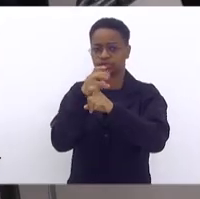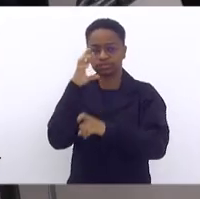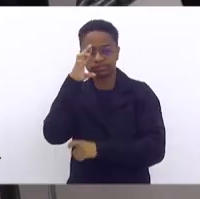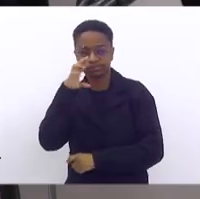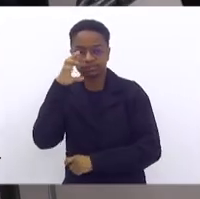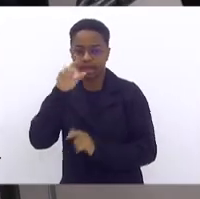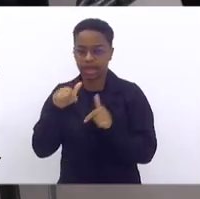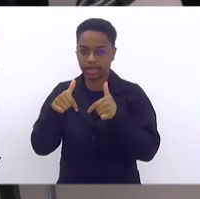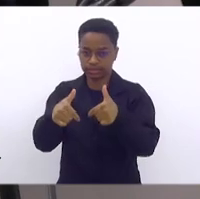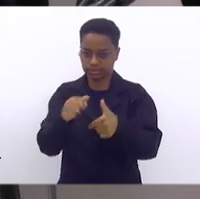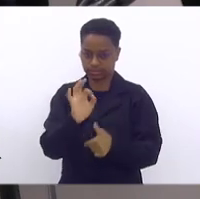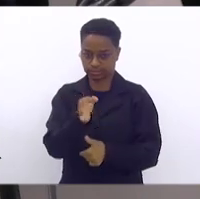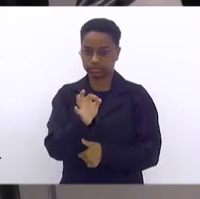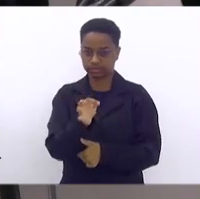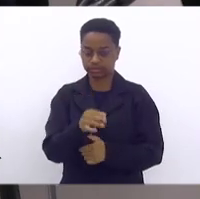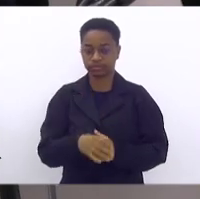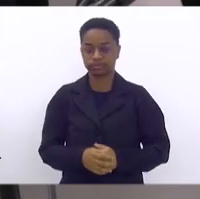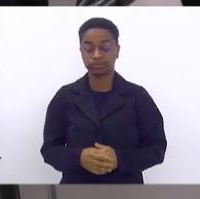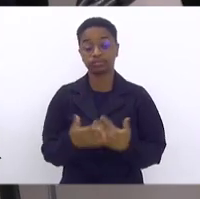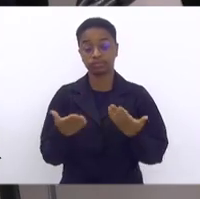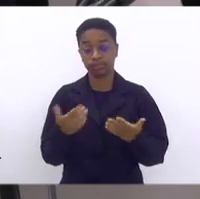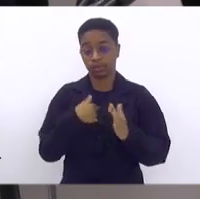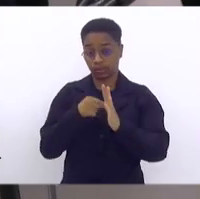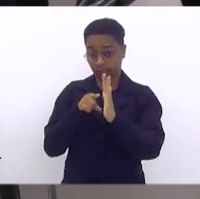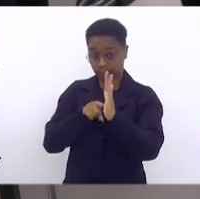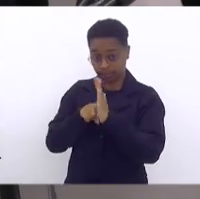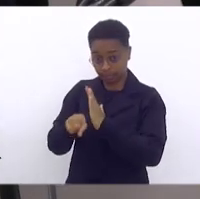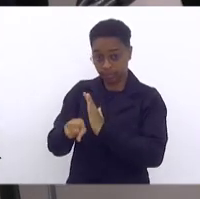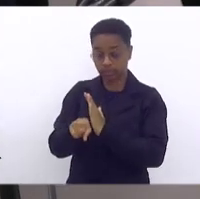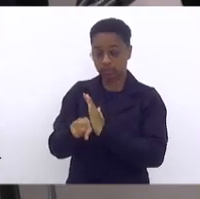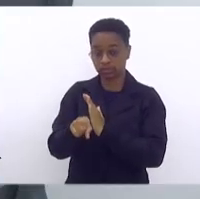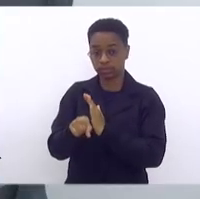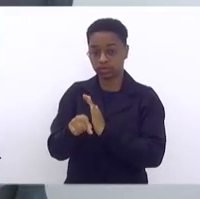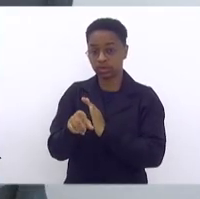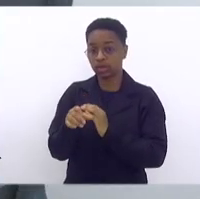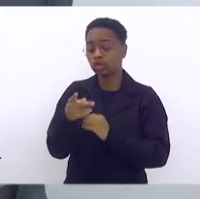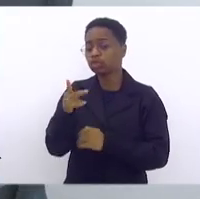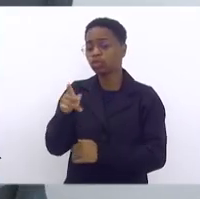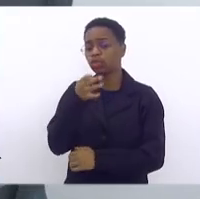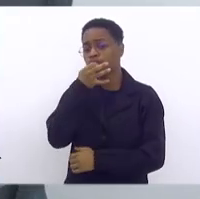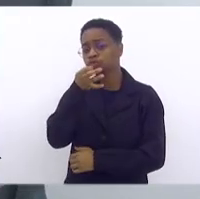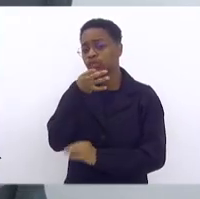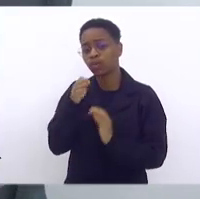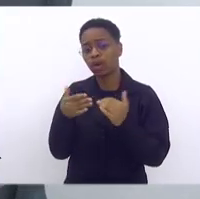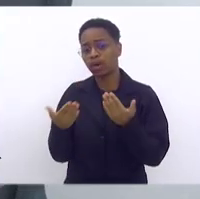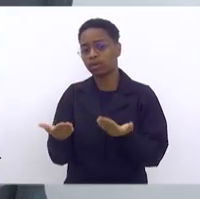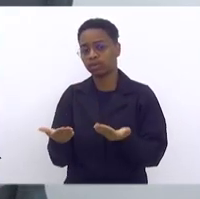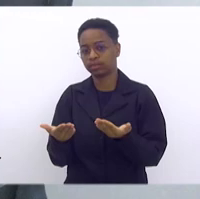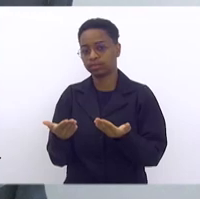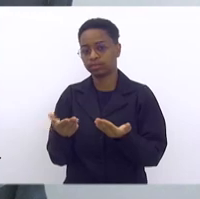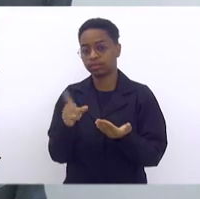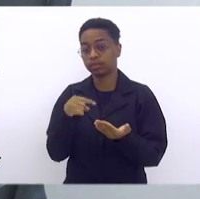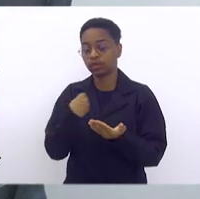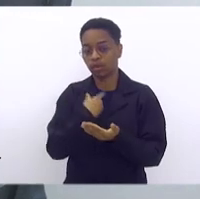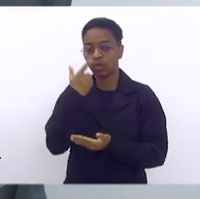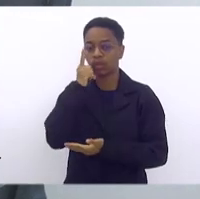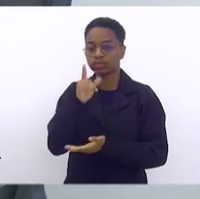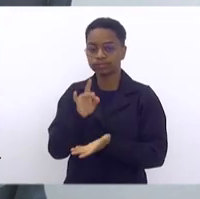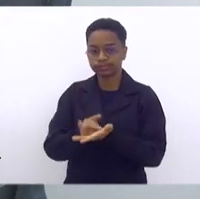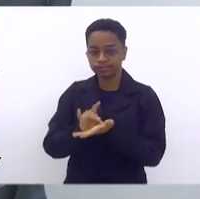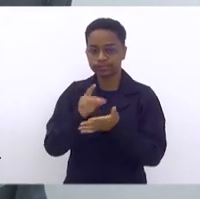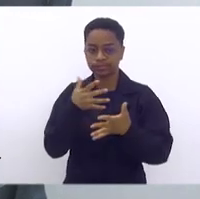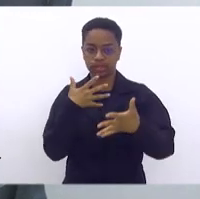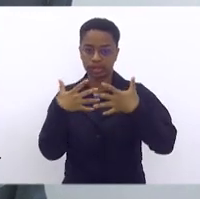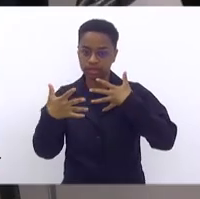dessas ações, né? Então, a pergunta é qual seria a sua sugestão para dar